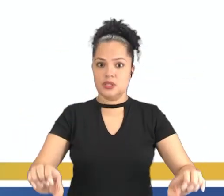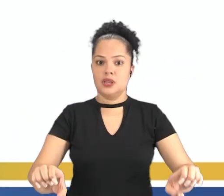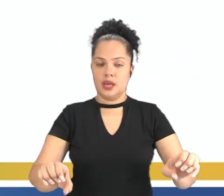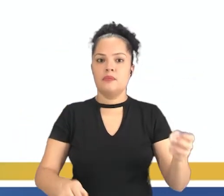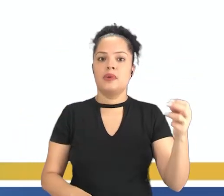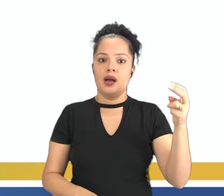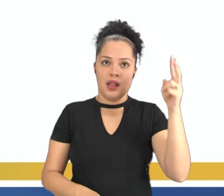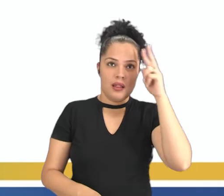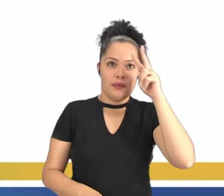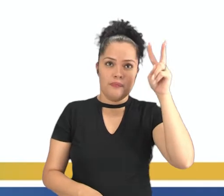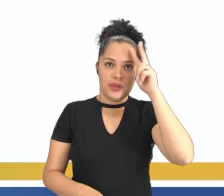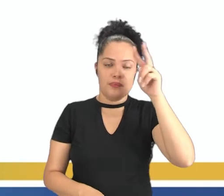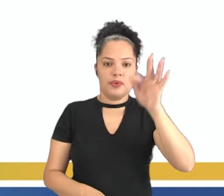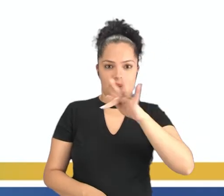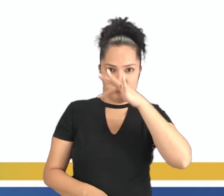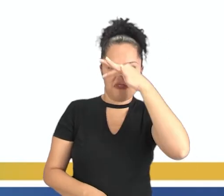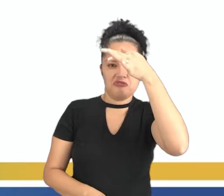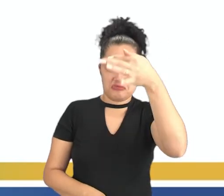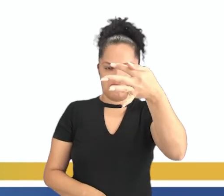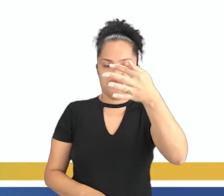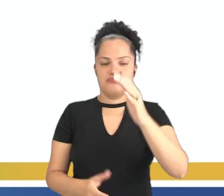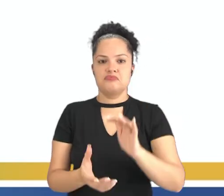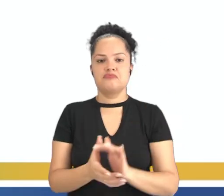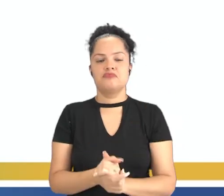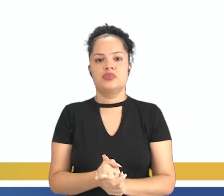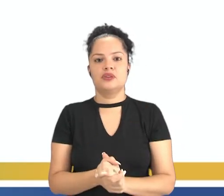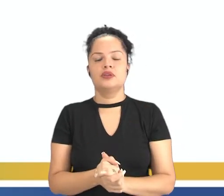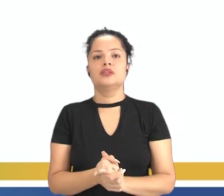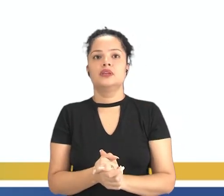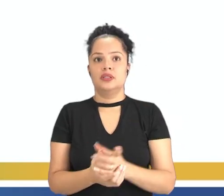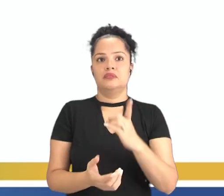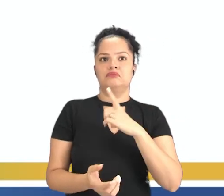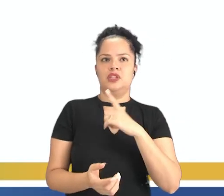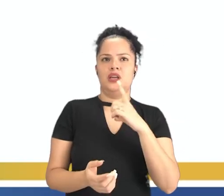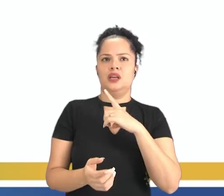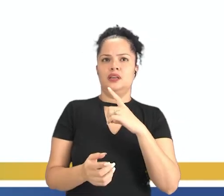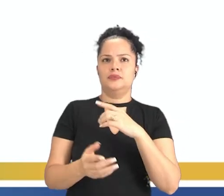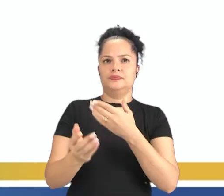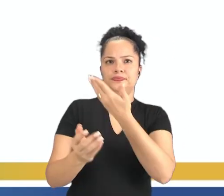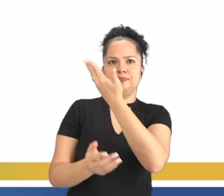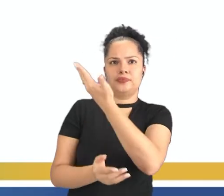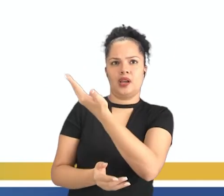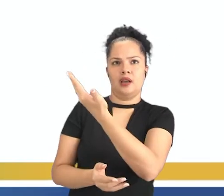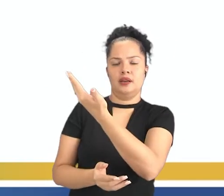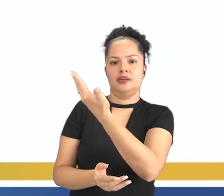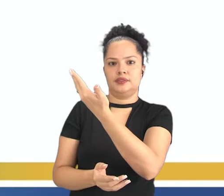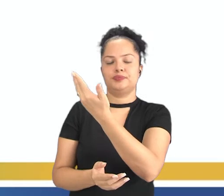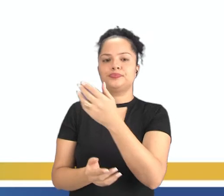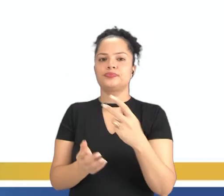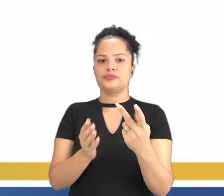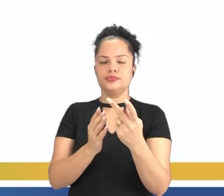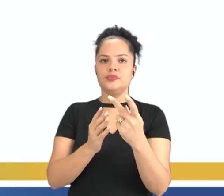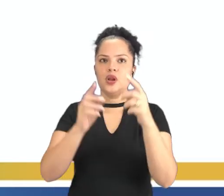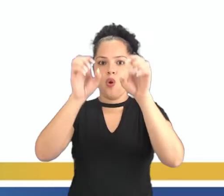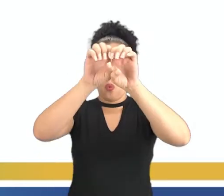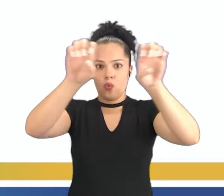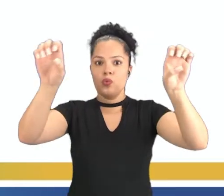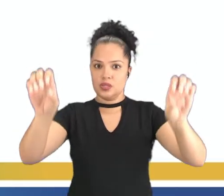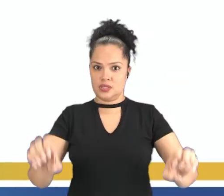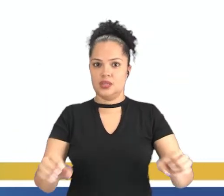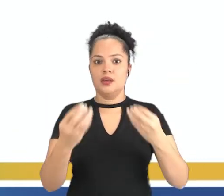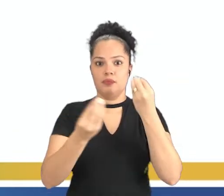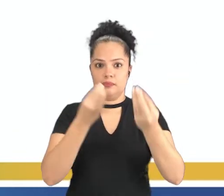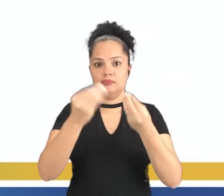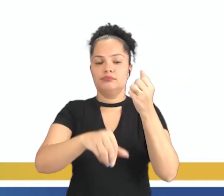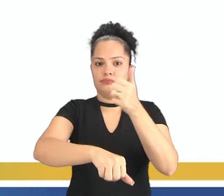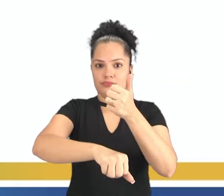memória potencial para o futuro. Aí você viu que já colocou um desenho aí com o tema, né? Boas maneiras para treinar a